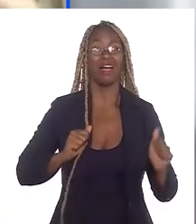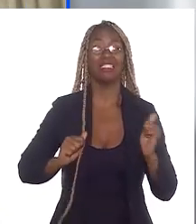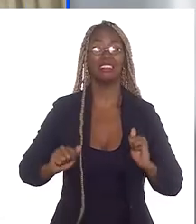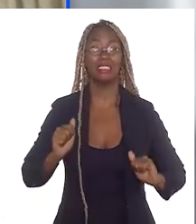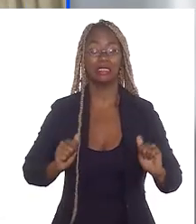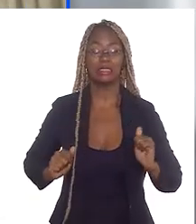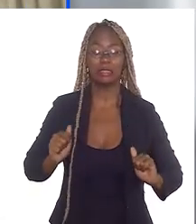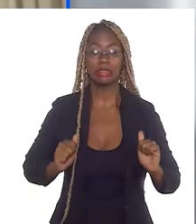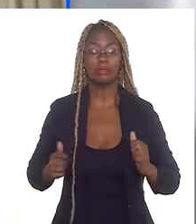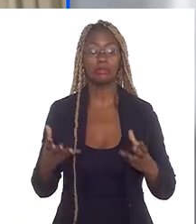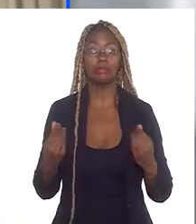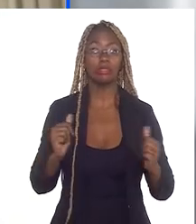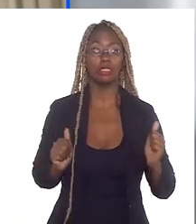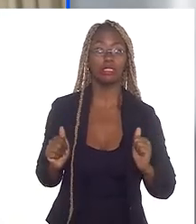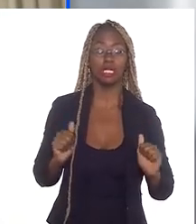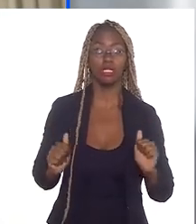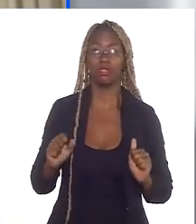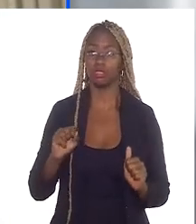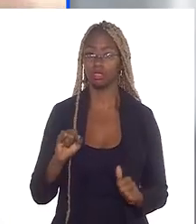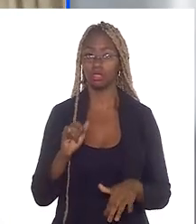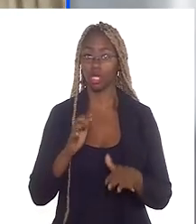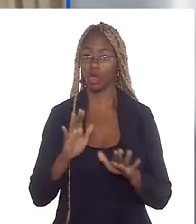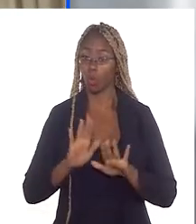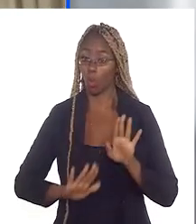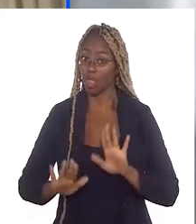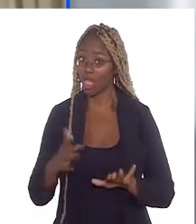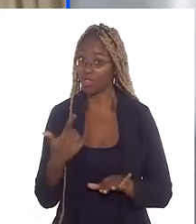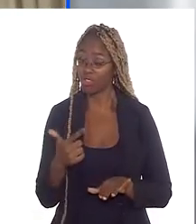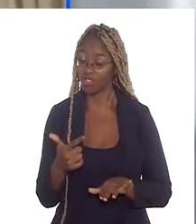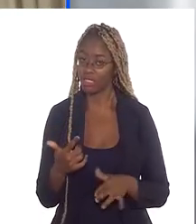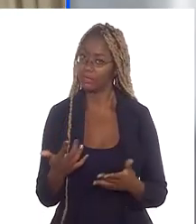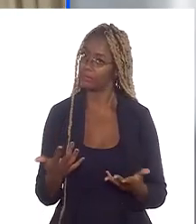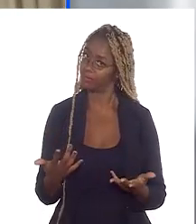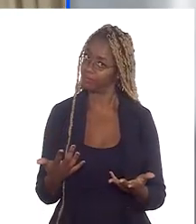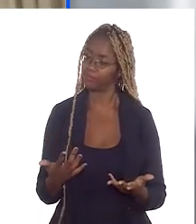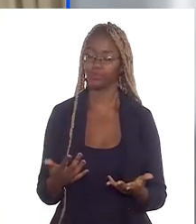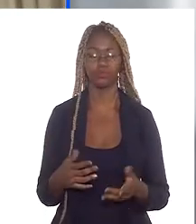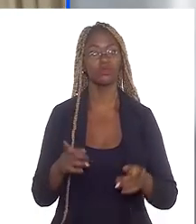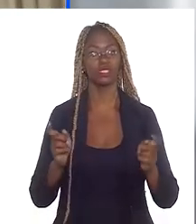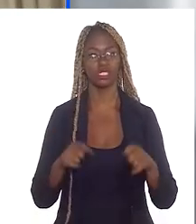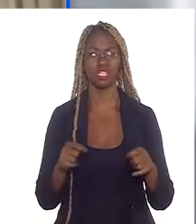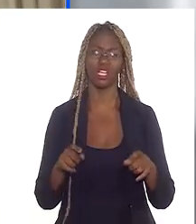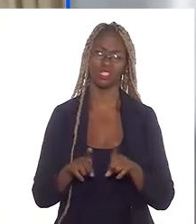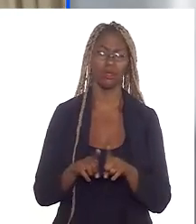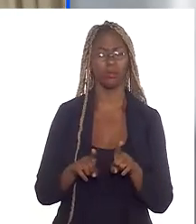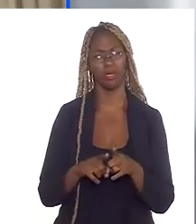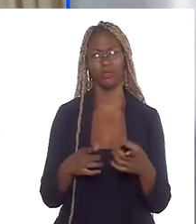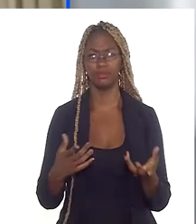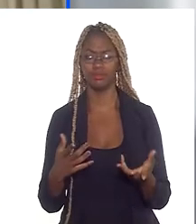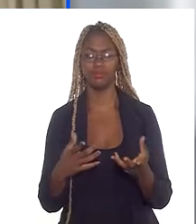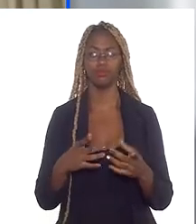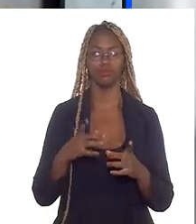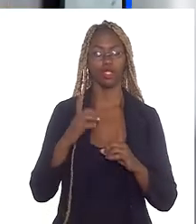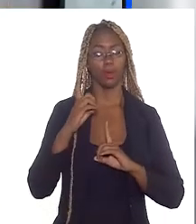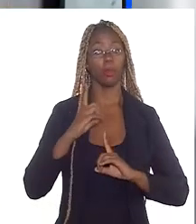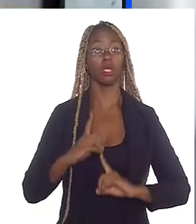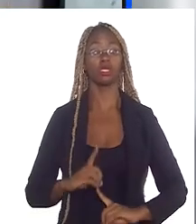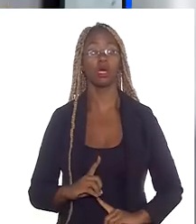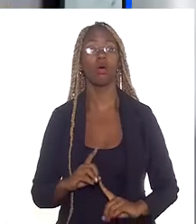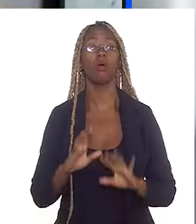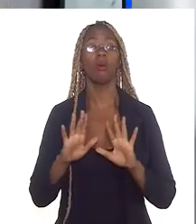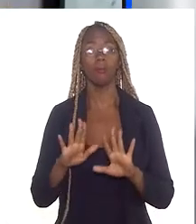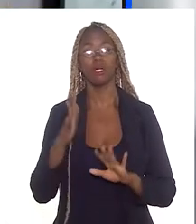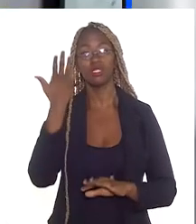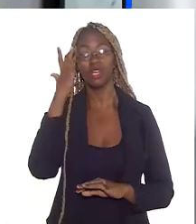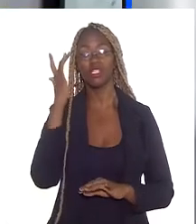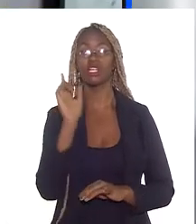casos anciosos mundo altos que se não forem cuidados né Tem como comorbidades depressão e